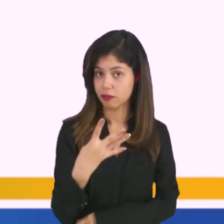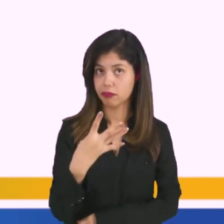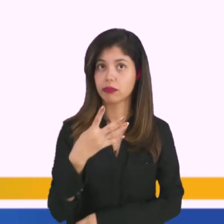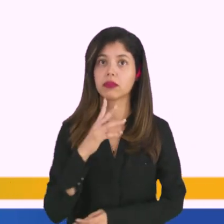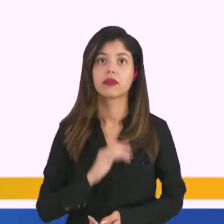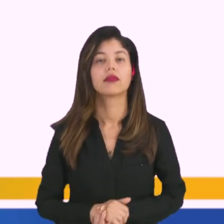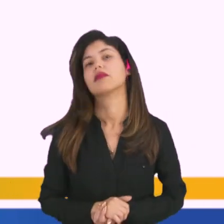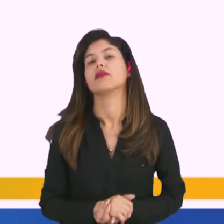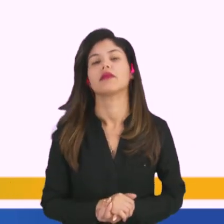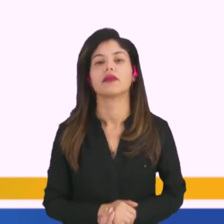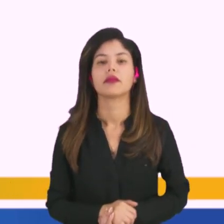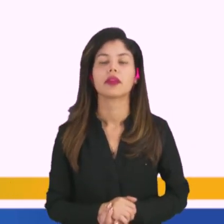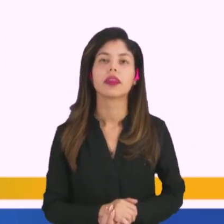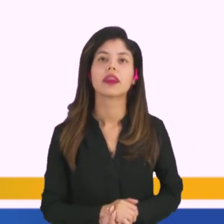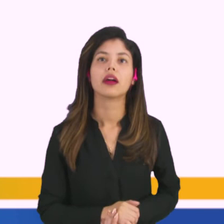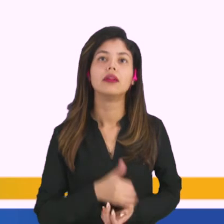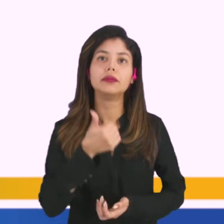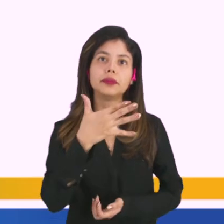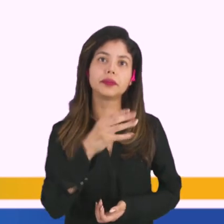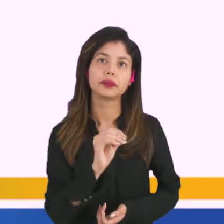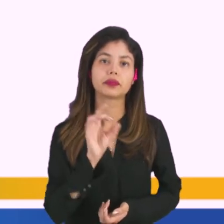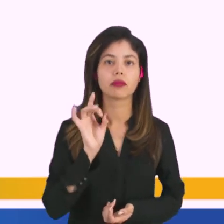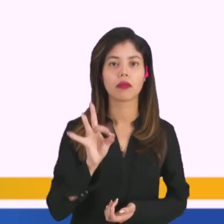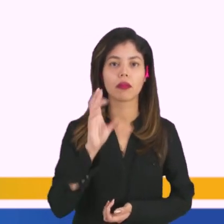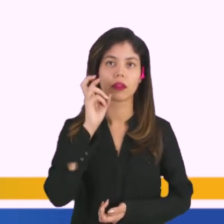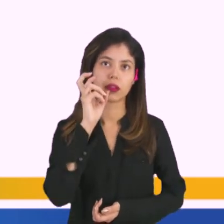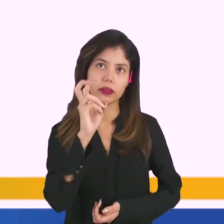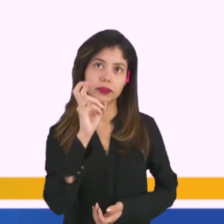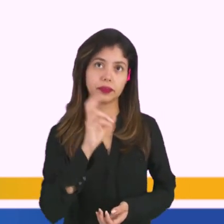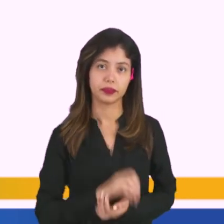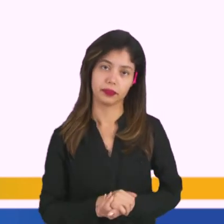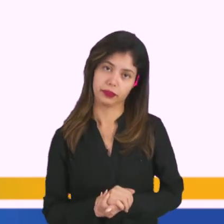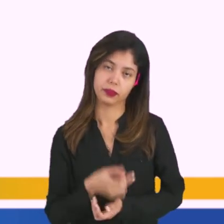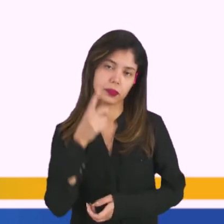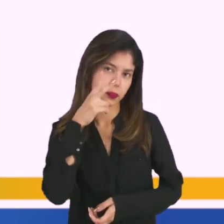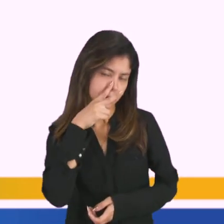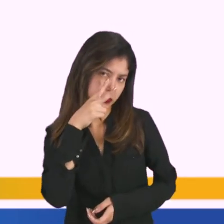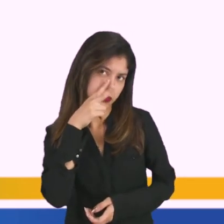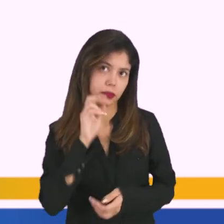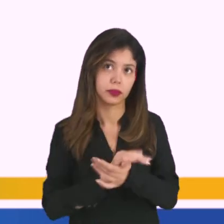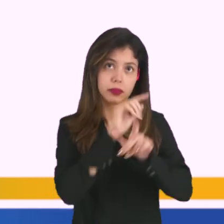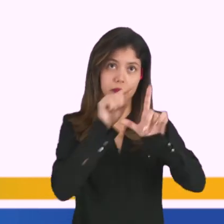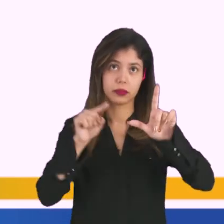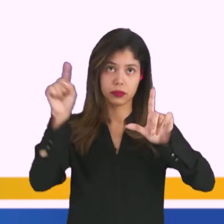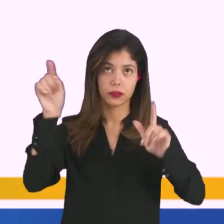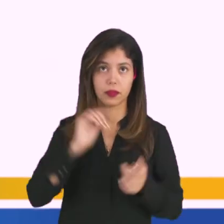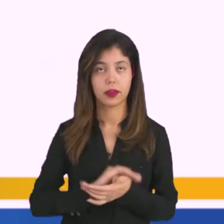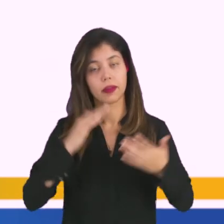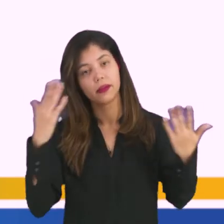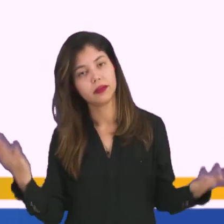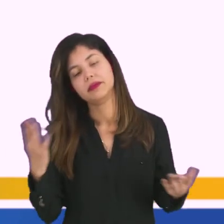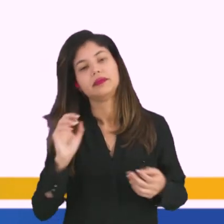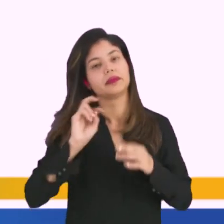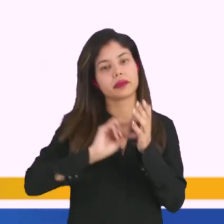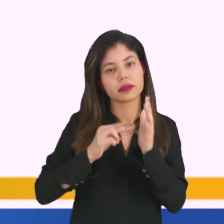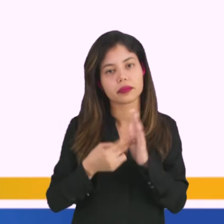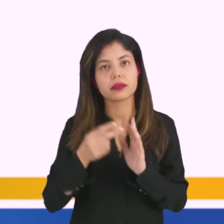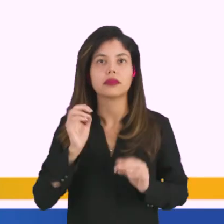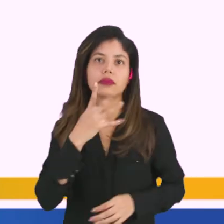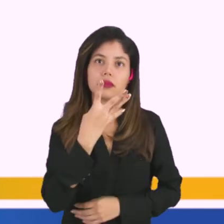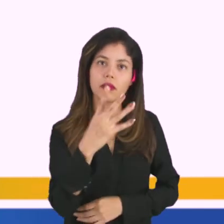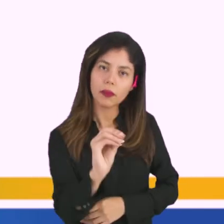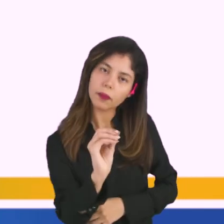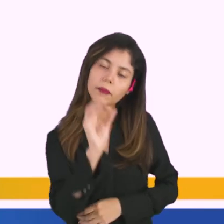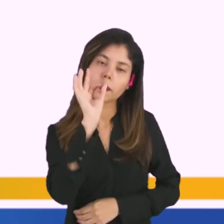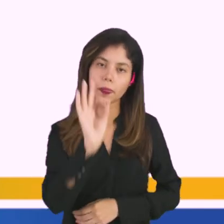somente 4 questões e 10 alunos acertaram 5. Você consegue observar isso no gráfico? Então, quer dizer que